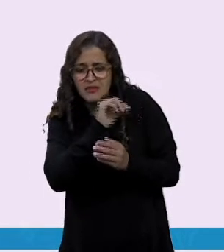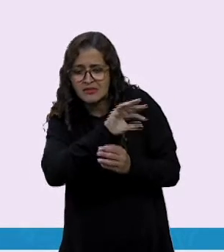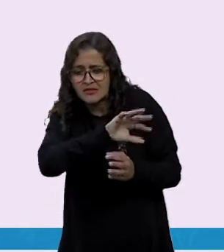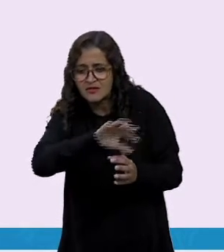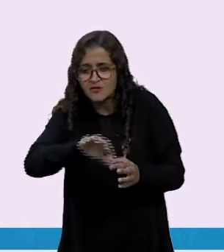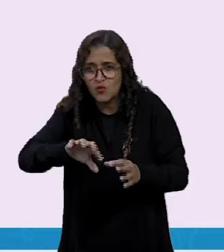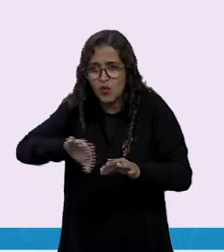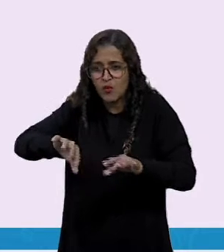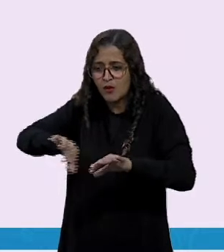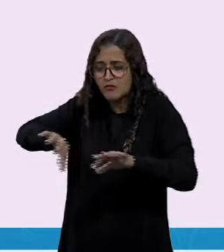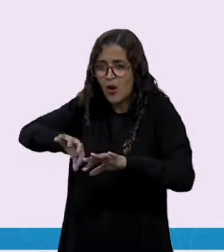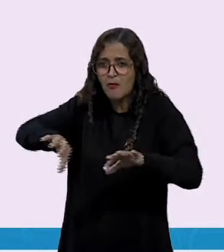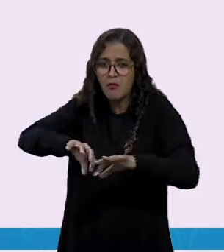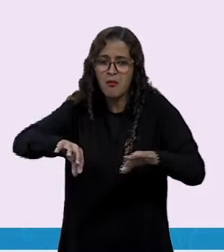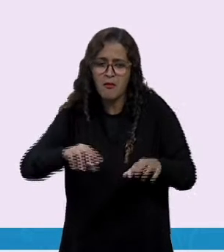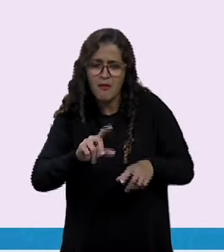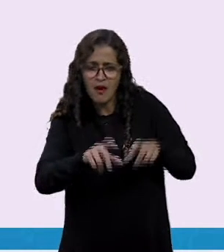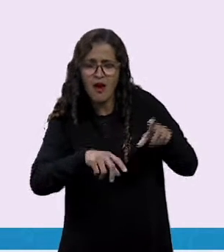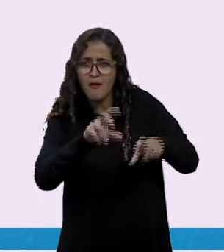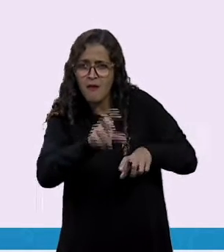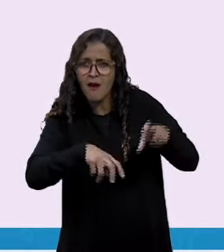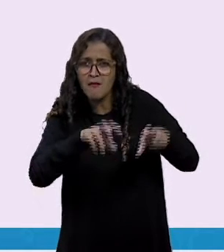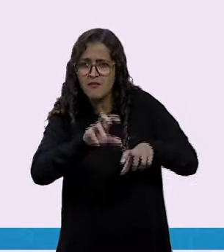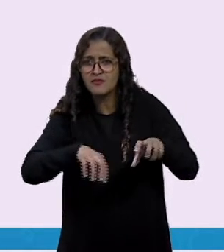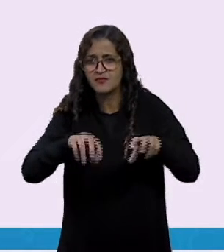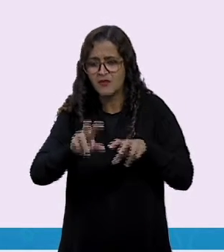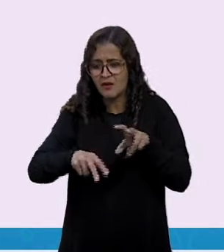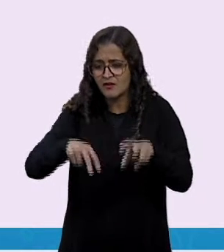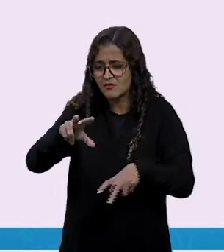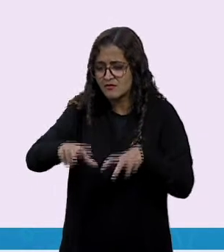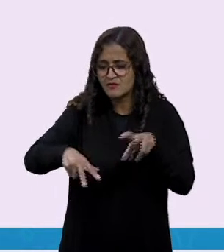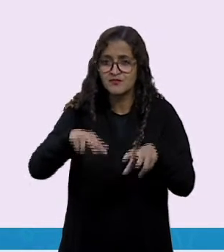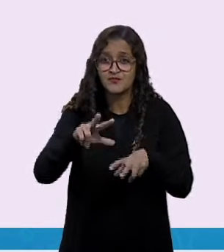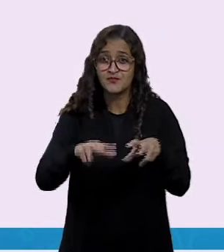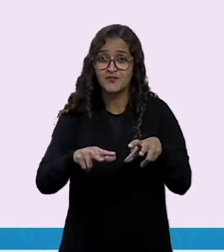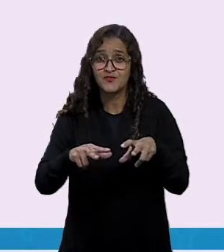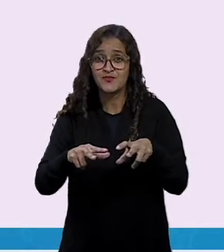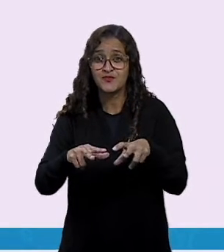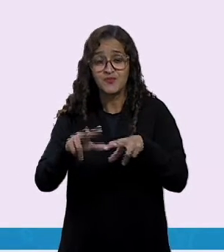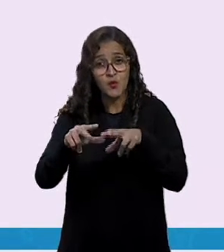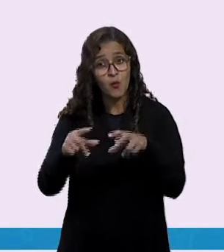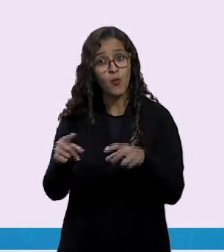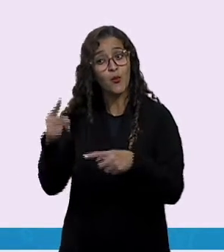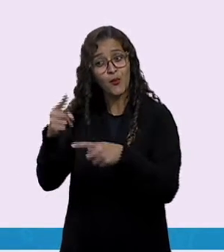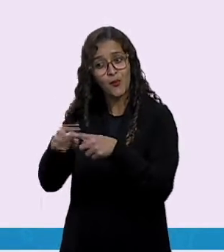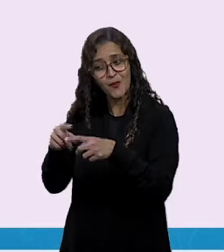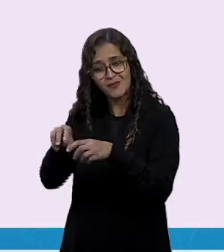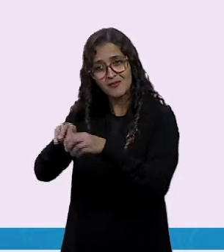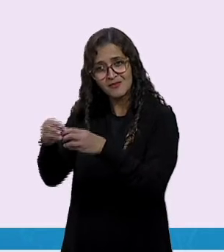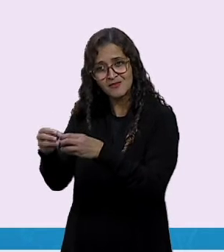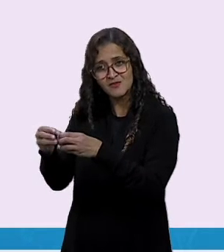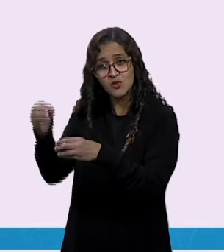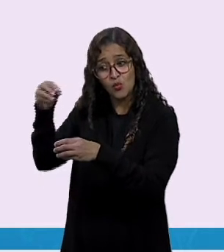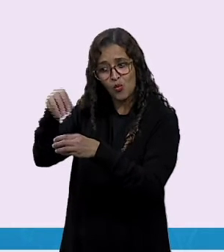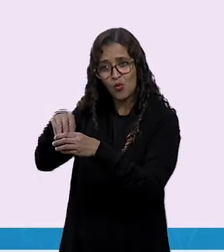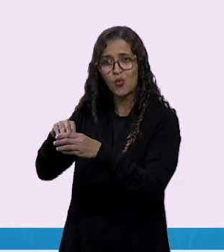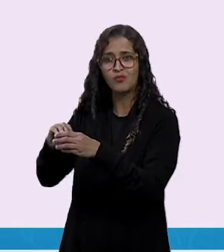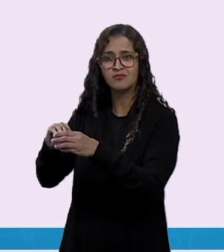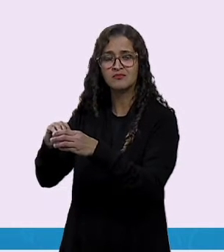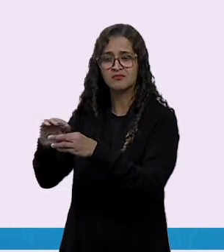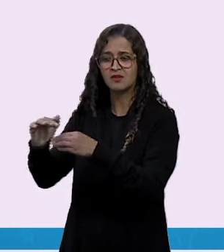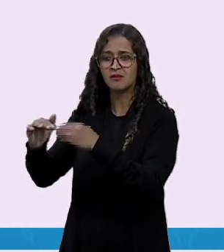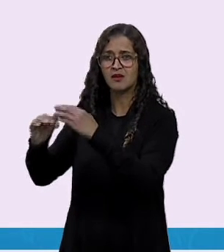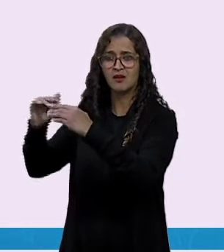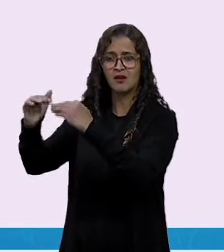já começa a ciscar, procurar comida, procurar água, porque ele se desenvolveu dentro do ovo. Aí os